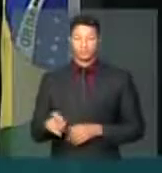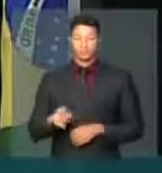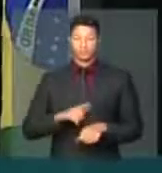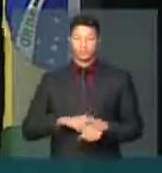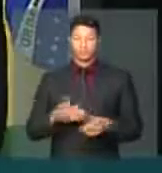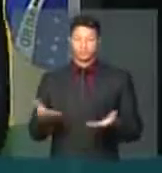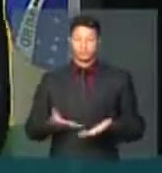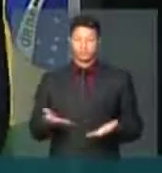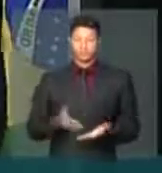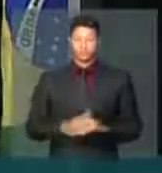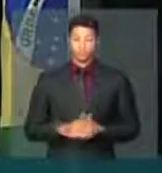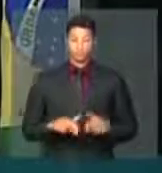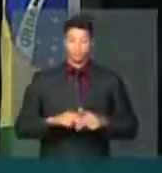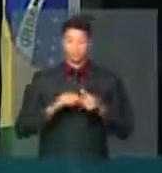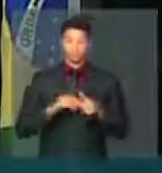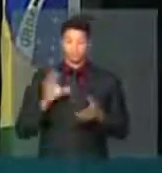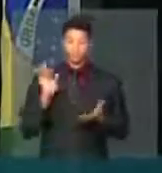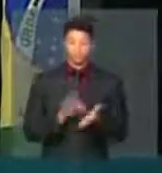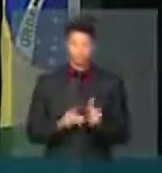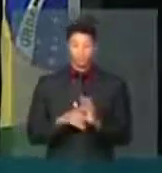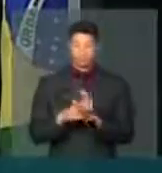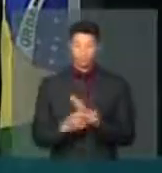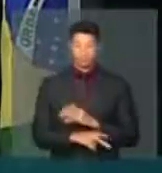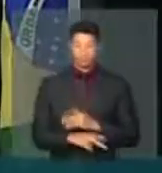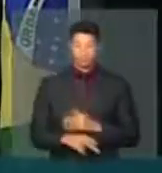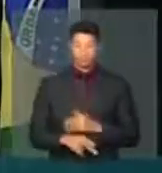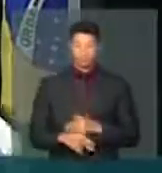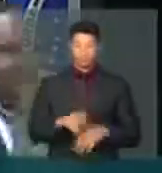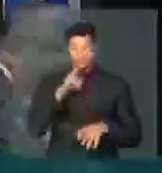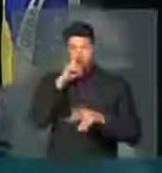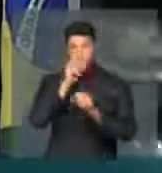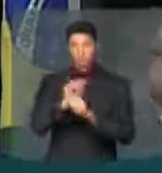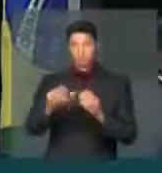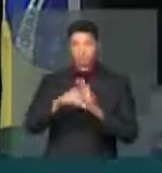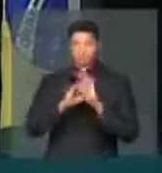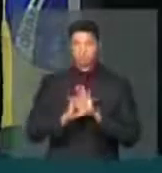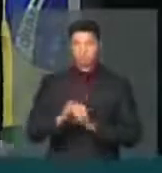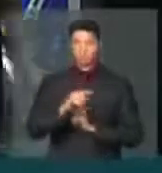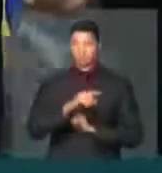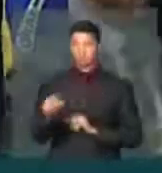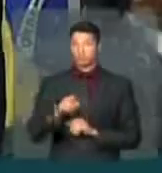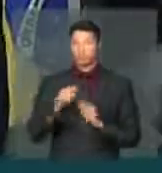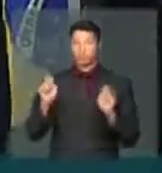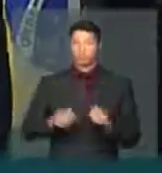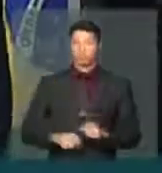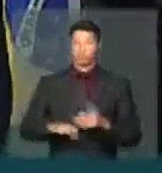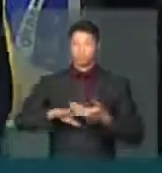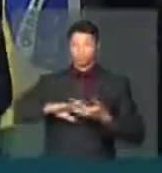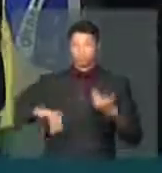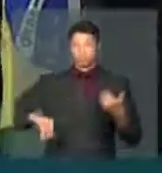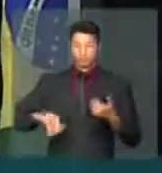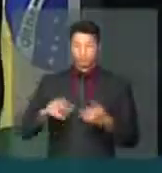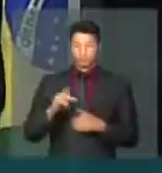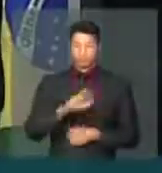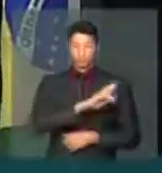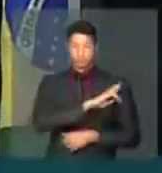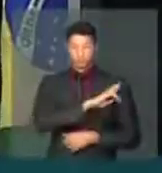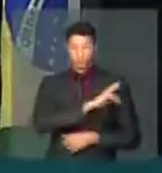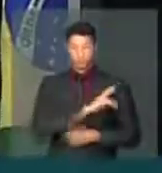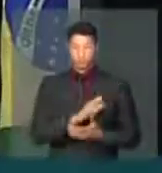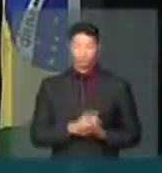nesse momento, por uma determinação forçosa da lei, ele seja afastado das suas